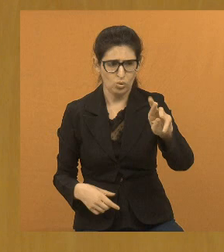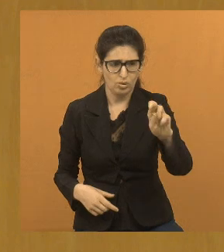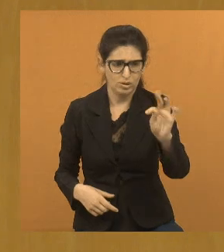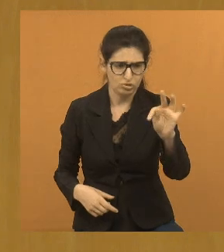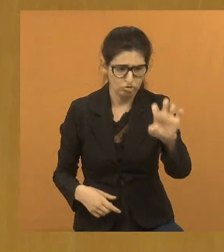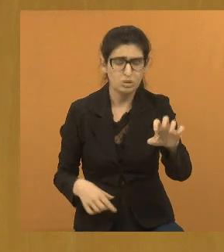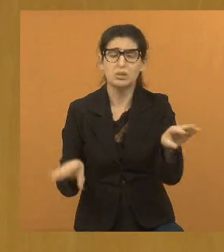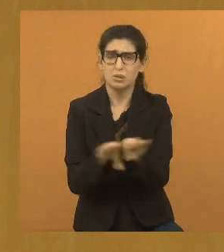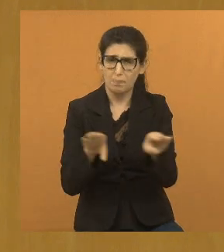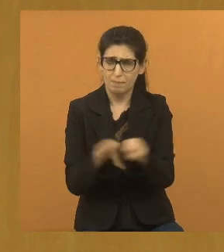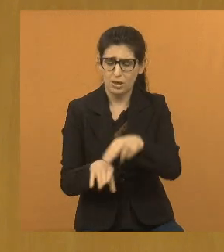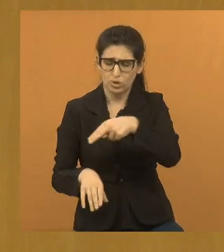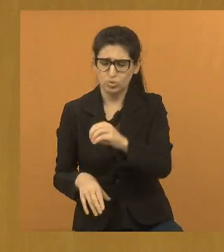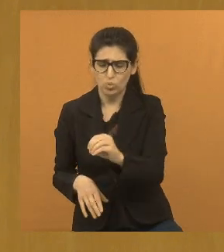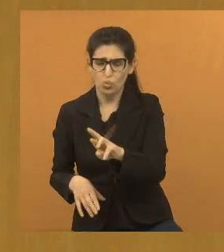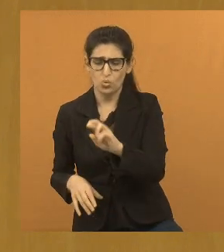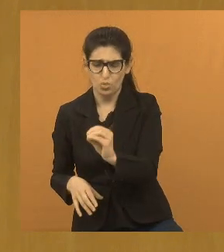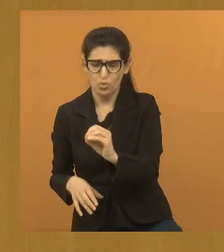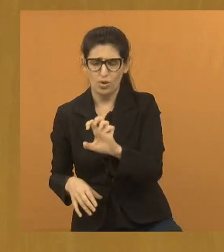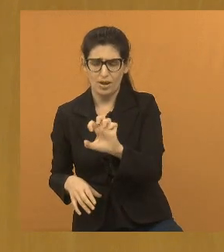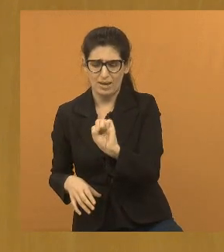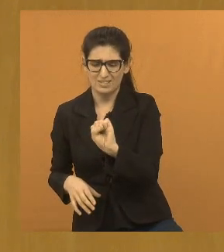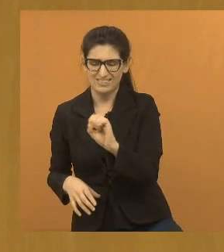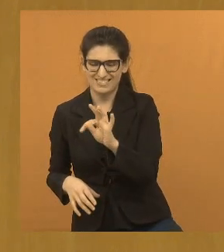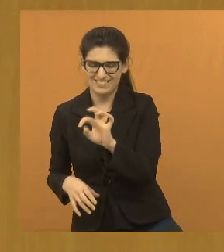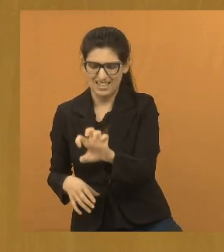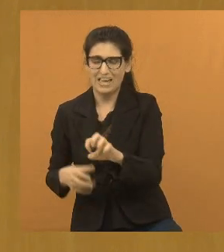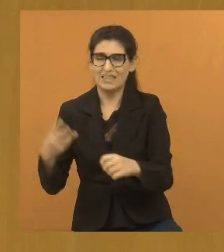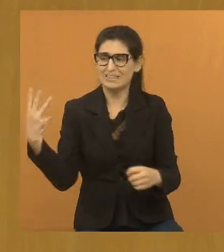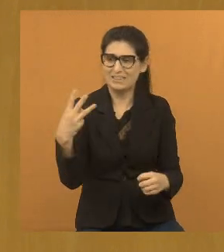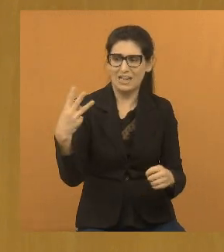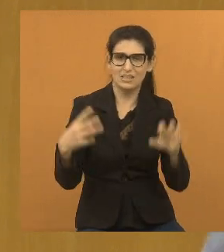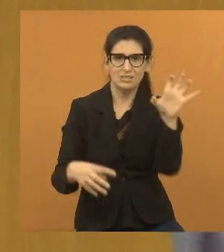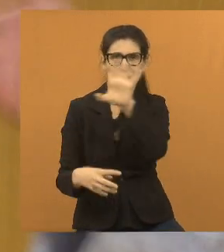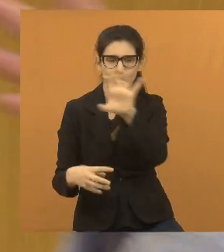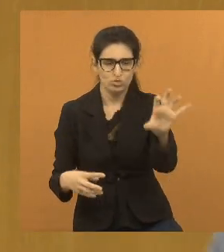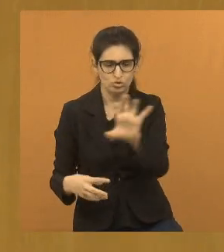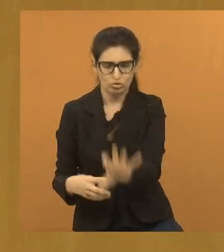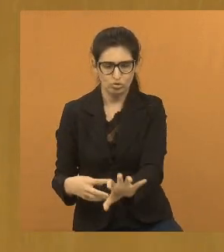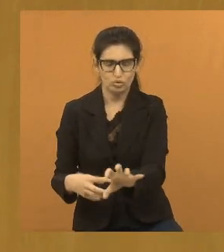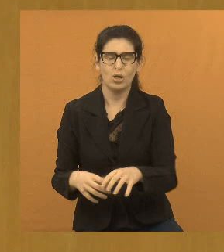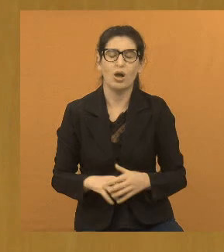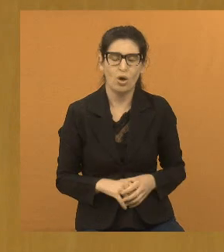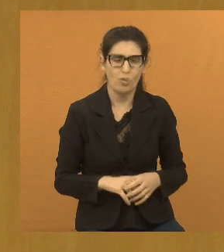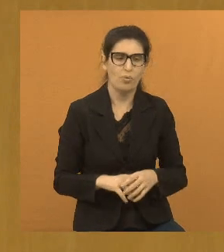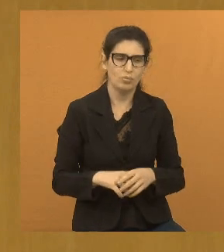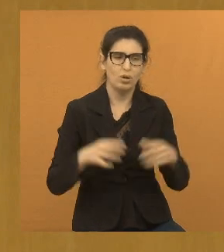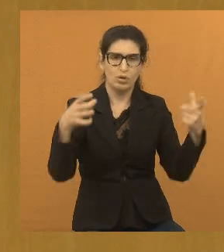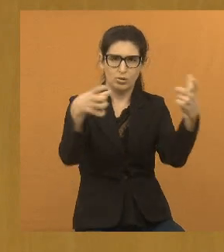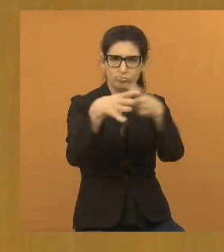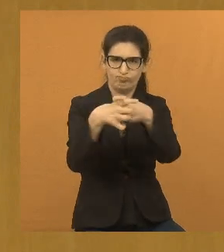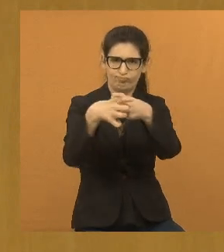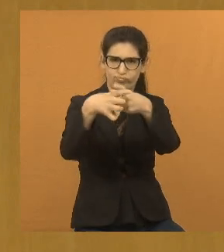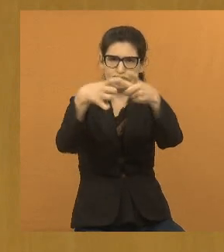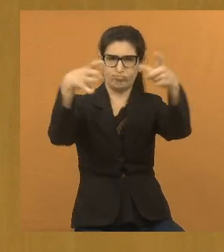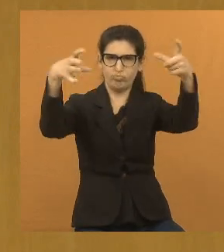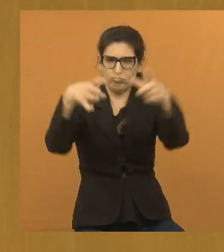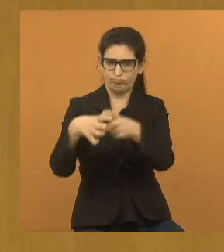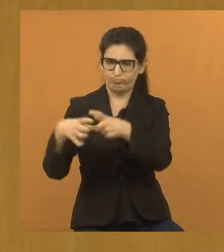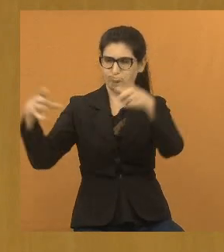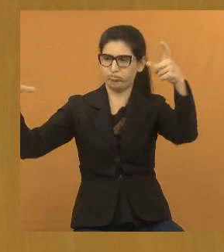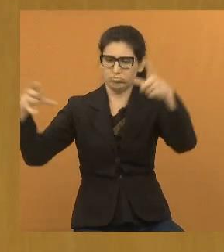e noroeste, que são as 3 regiões que vão estar... São as áreas de expansão que estão